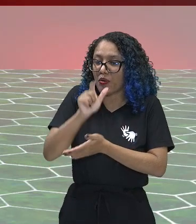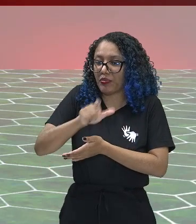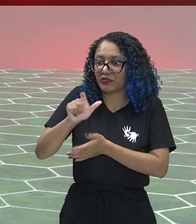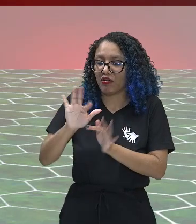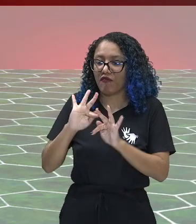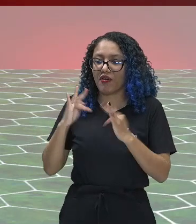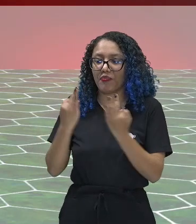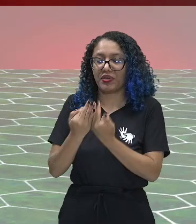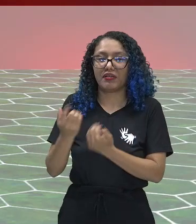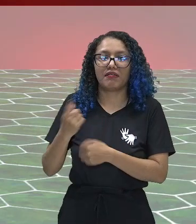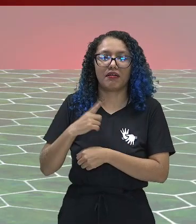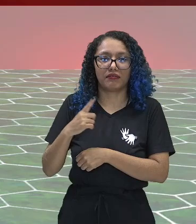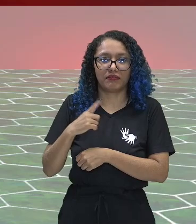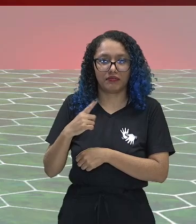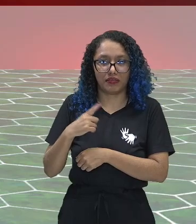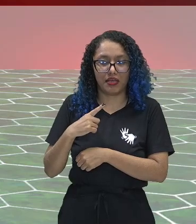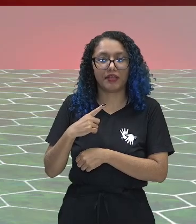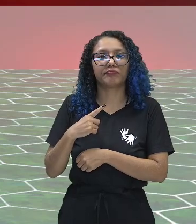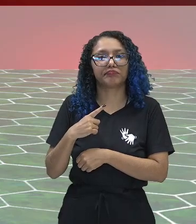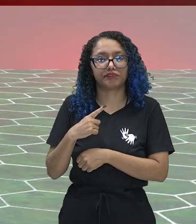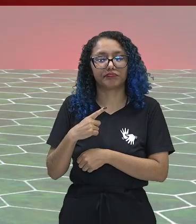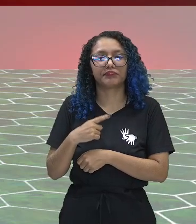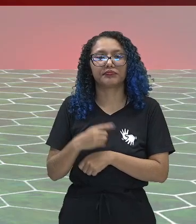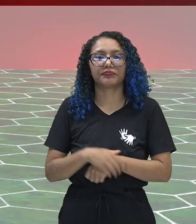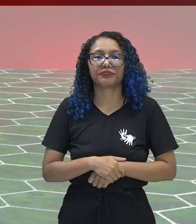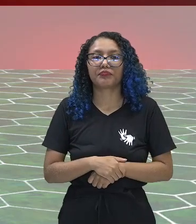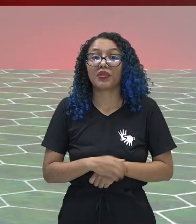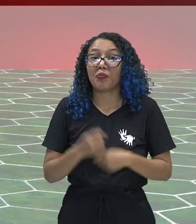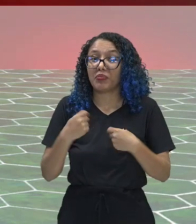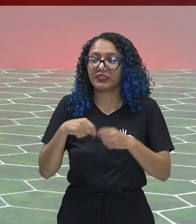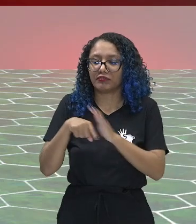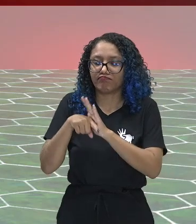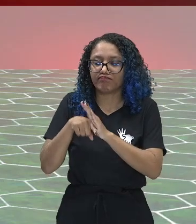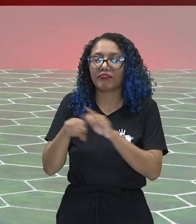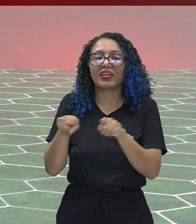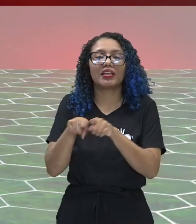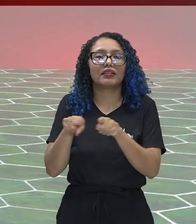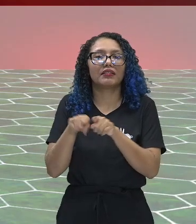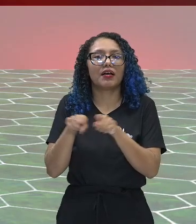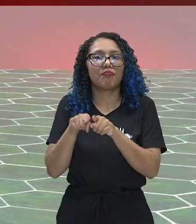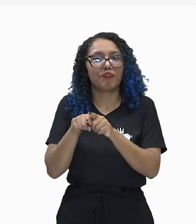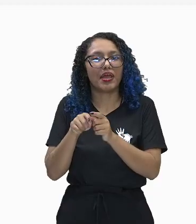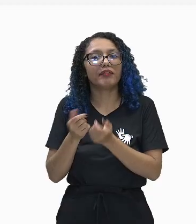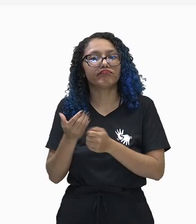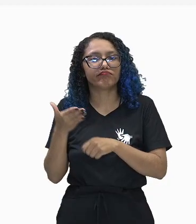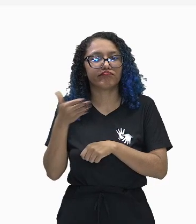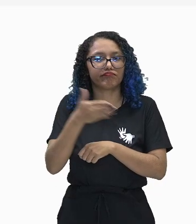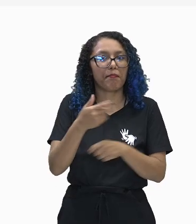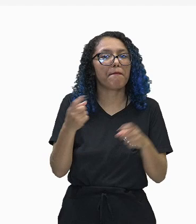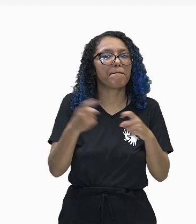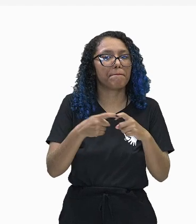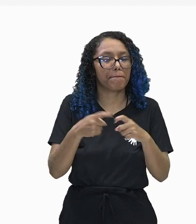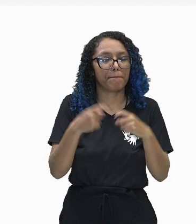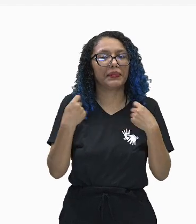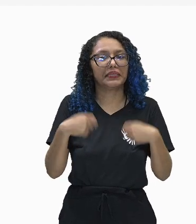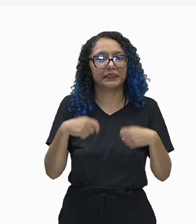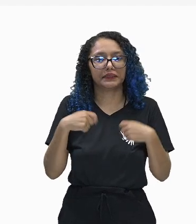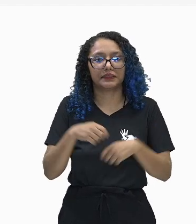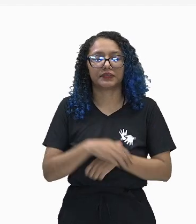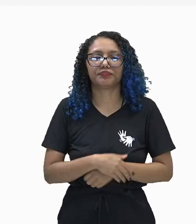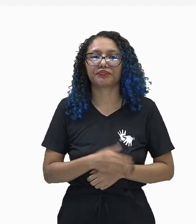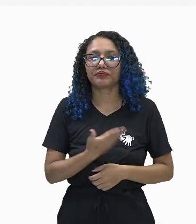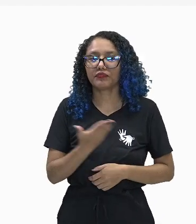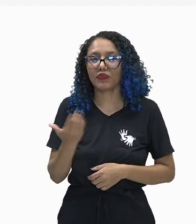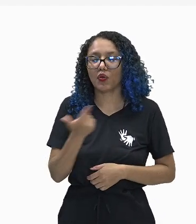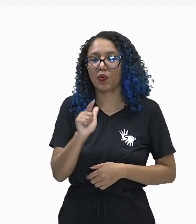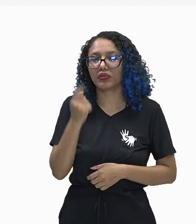ouvido falar e deve ter diagnóstico e acompanhamento médico. Vamos agora para a aterosclerose.